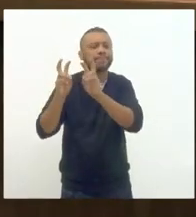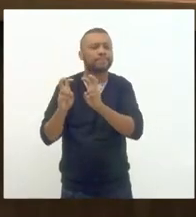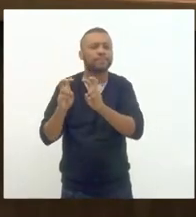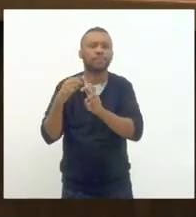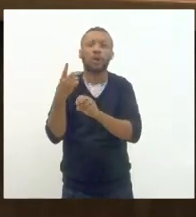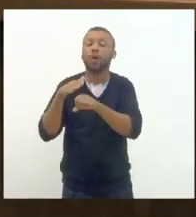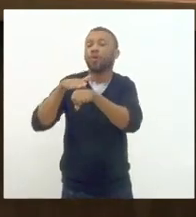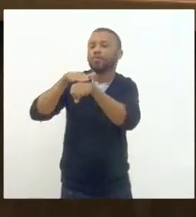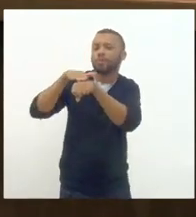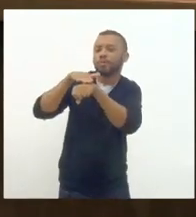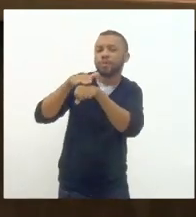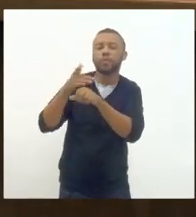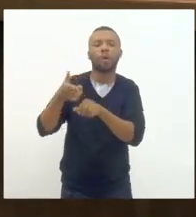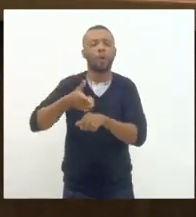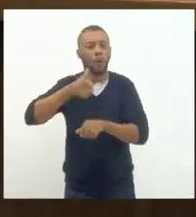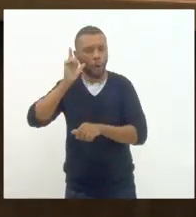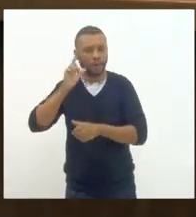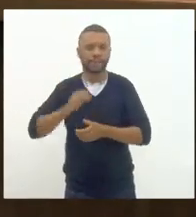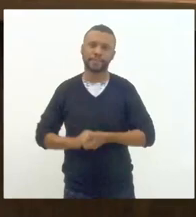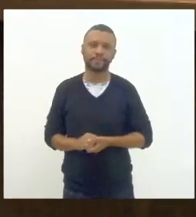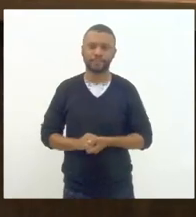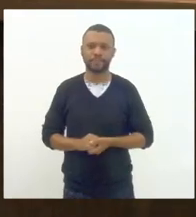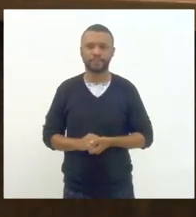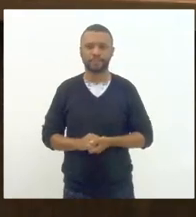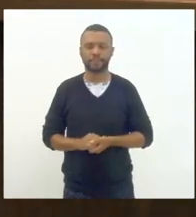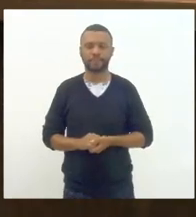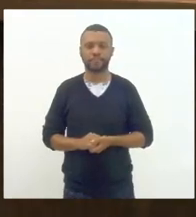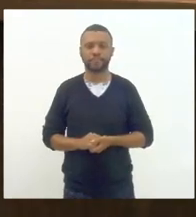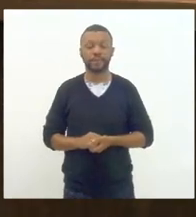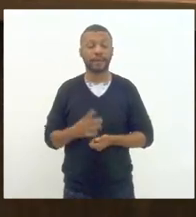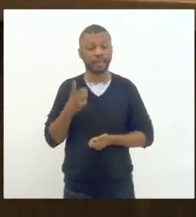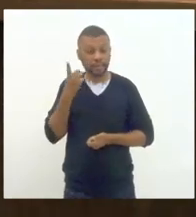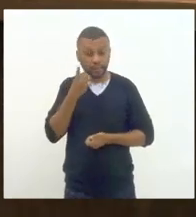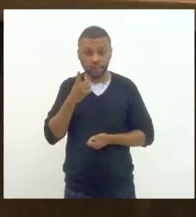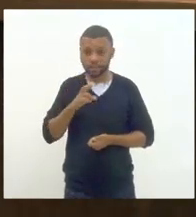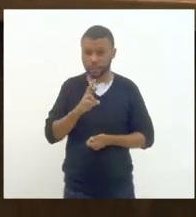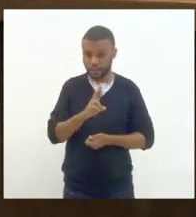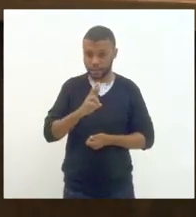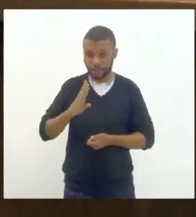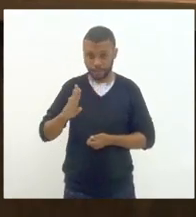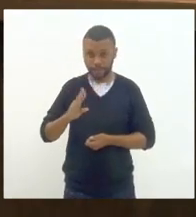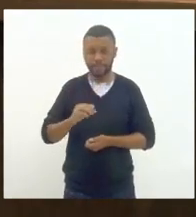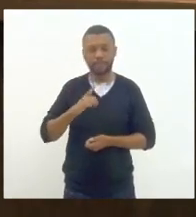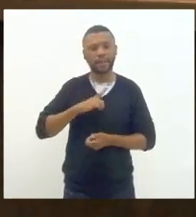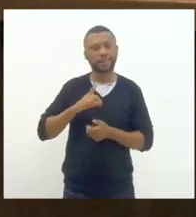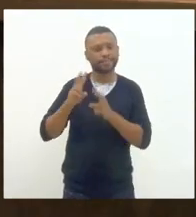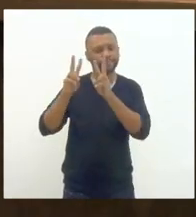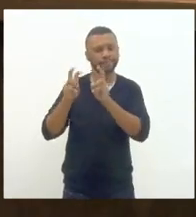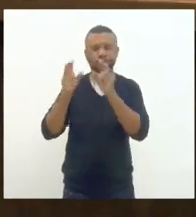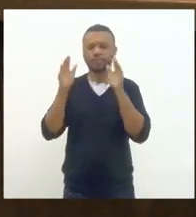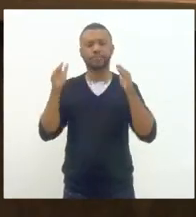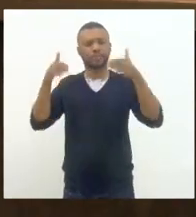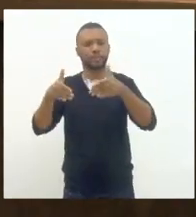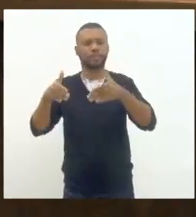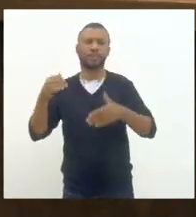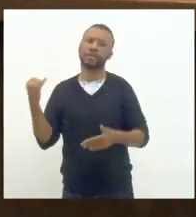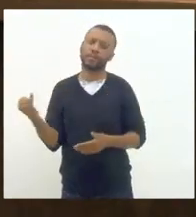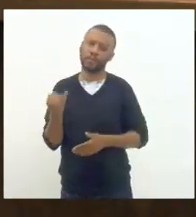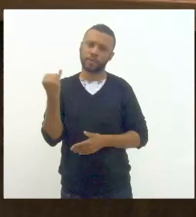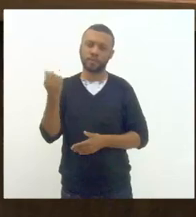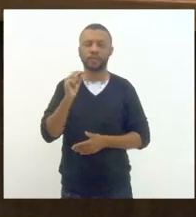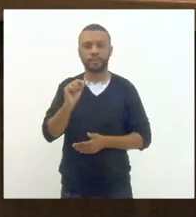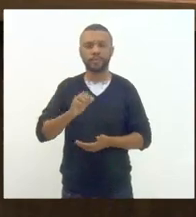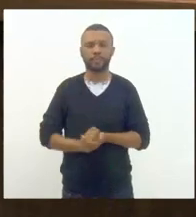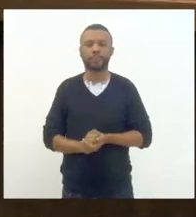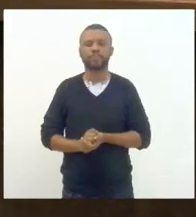que, viu, deputado Rodrigo Bacelar? Deputado Rodrigo Bacelar, tem uma questão específica que é importante, que